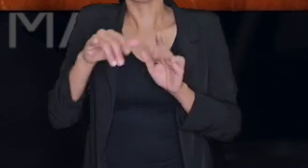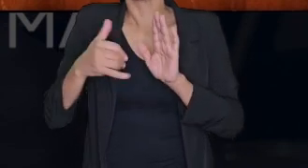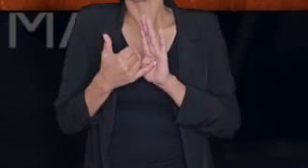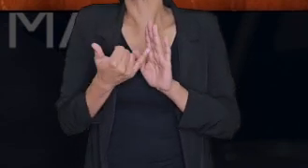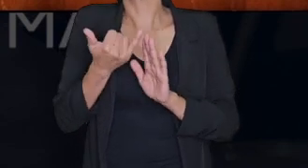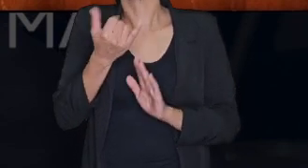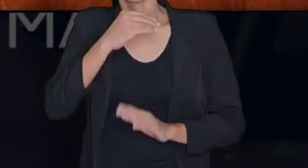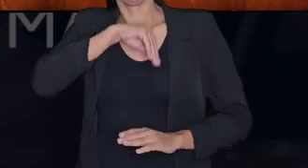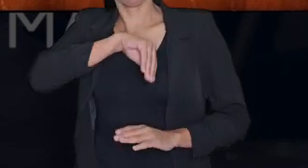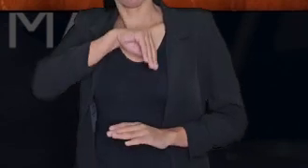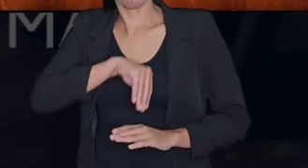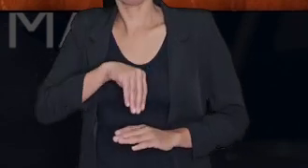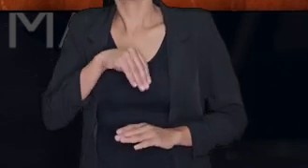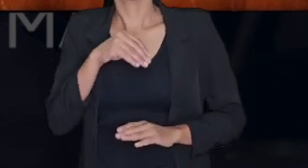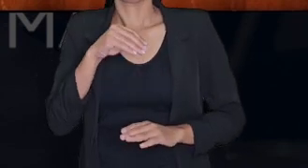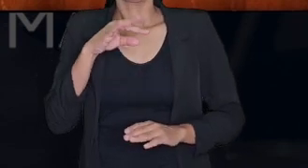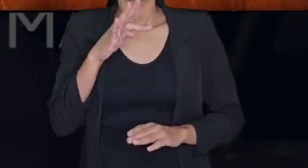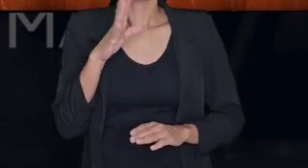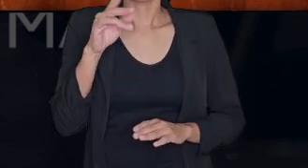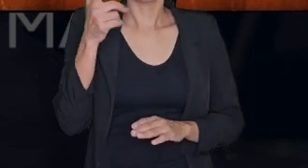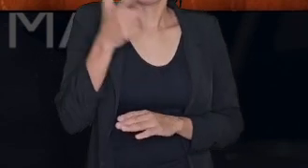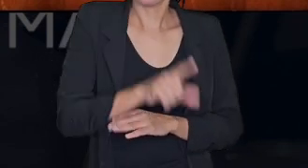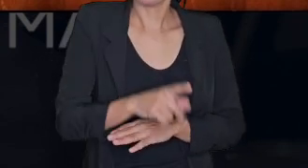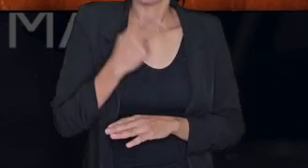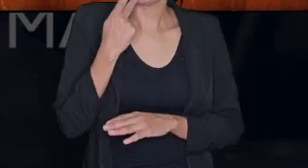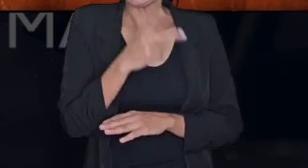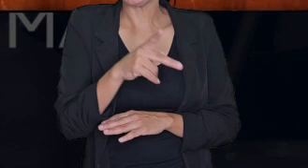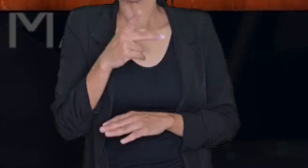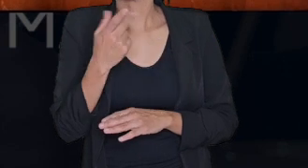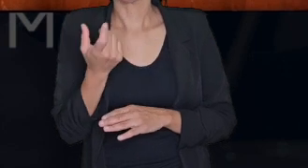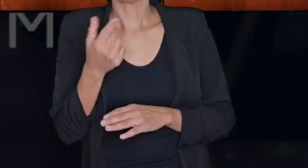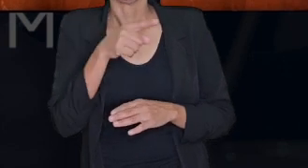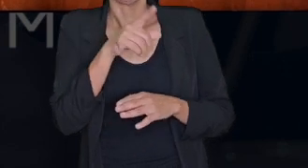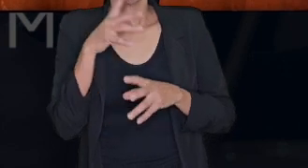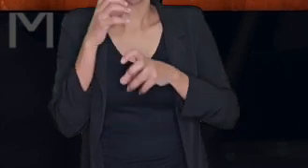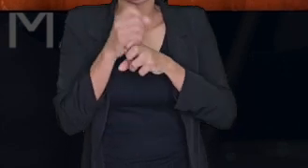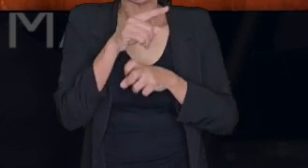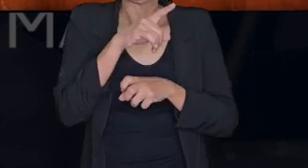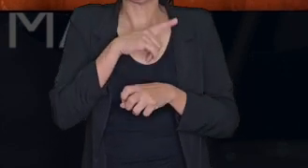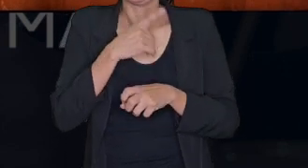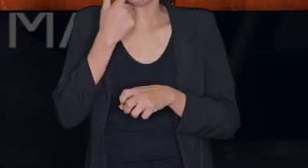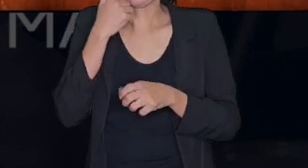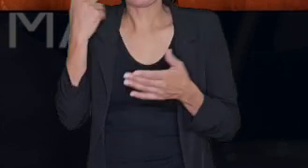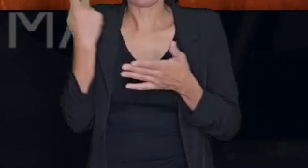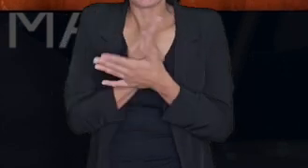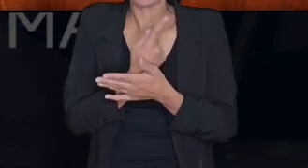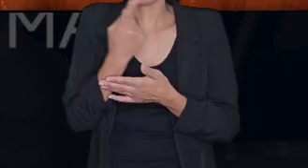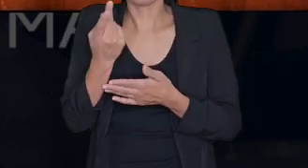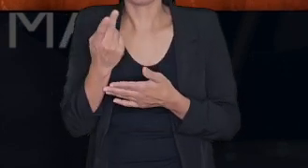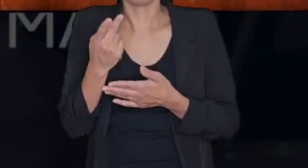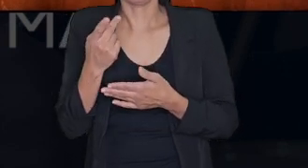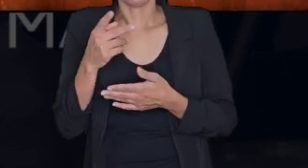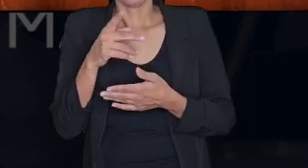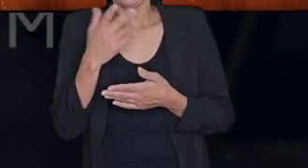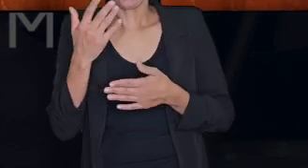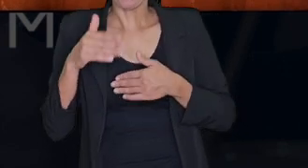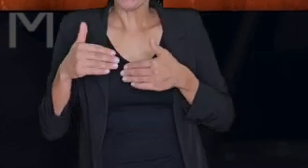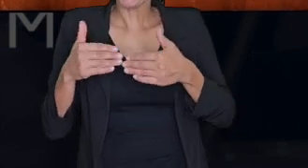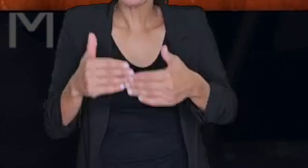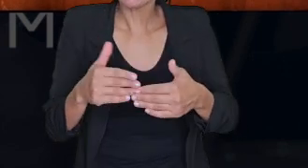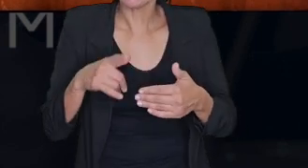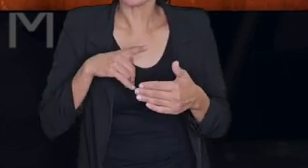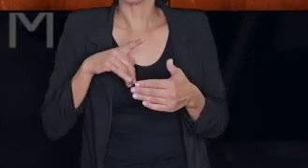cuida. Até imposto sobre a renda, né? Aí está lá. Tem a tese repetitiva dizendo que no arrolamento sumário, é claro que ele está